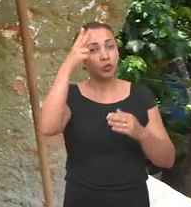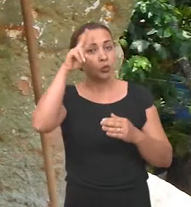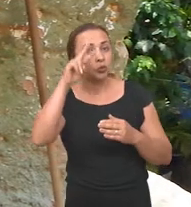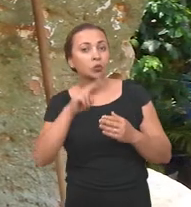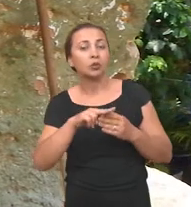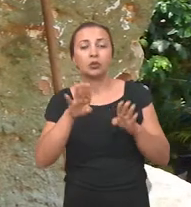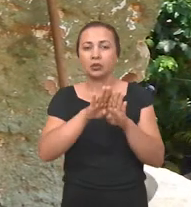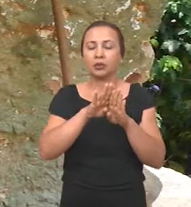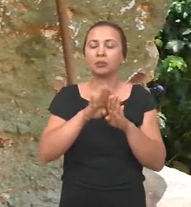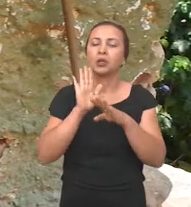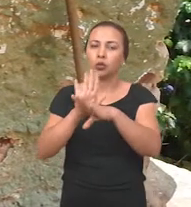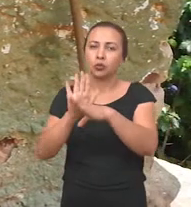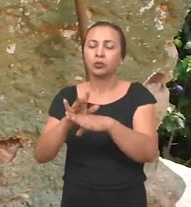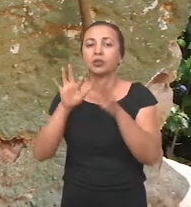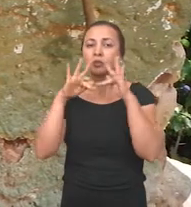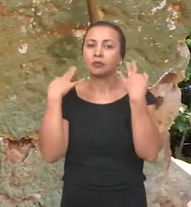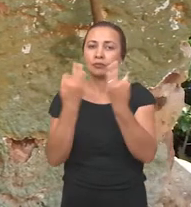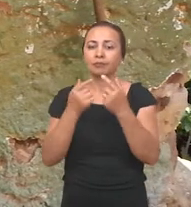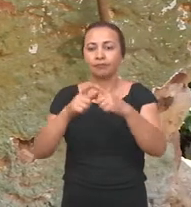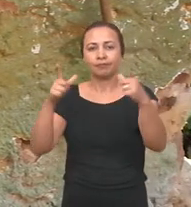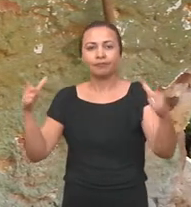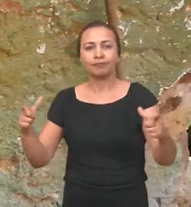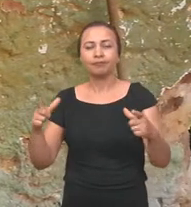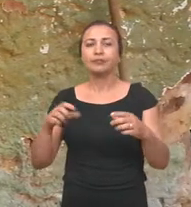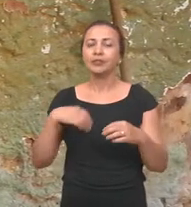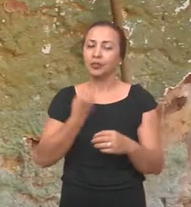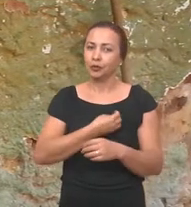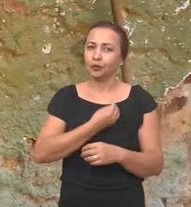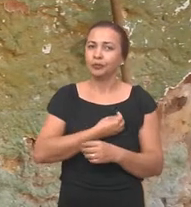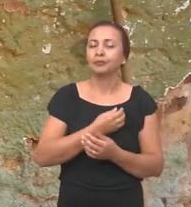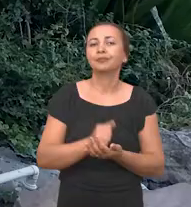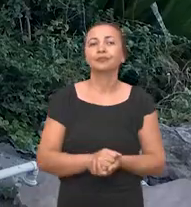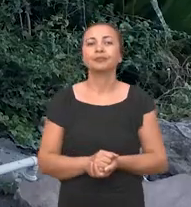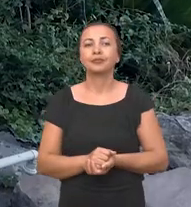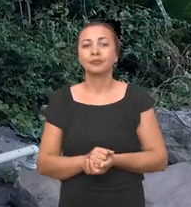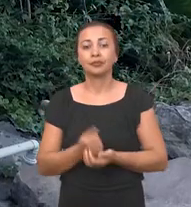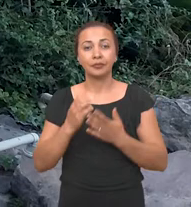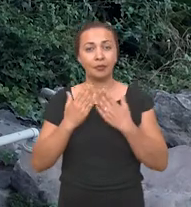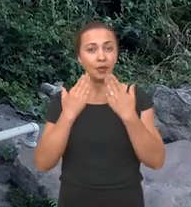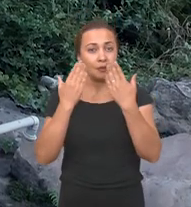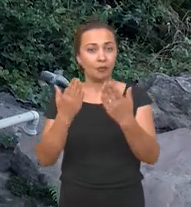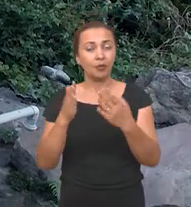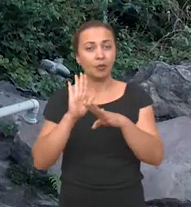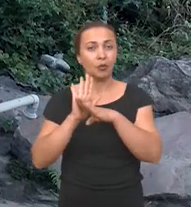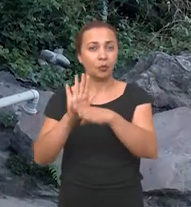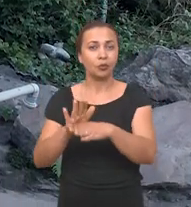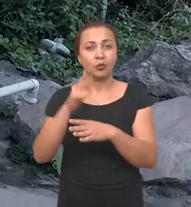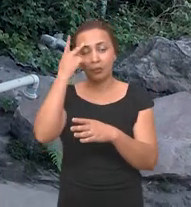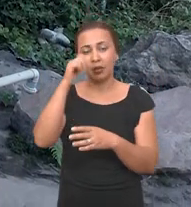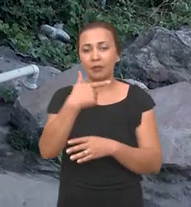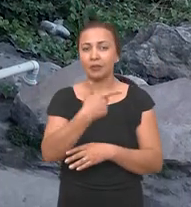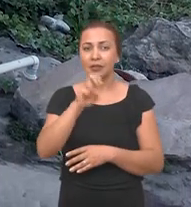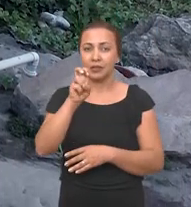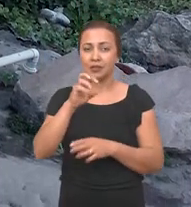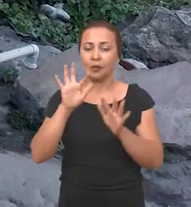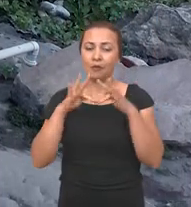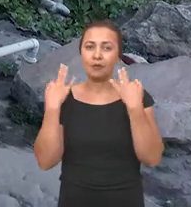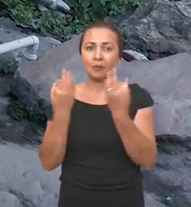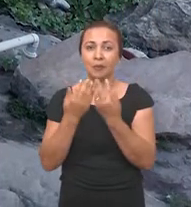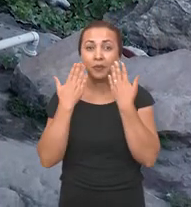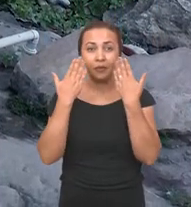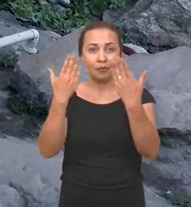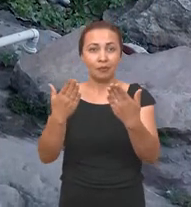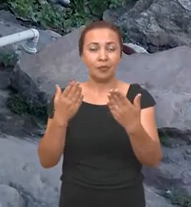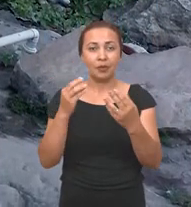necessidades das famílias em relação à ampliação de seus espaços de vida. Nós temos aí nessa frente o atendimento definido para 25 famílias.